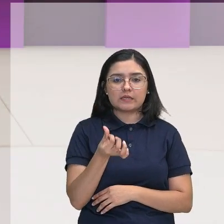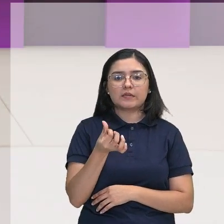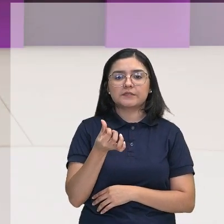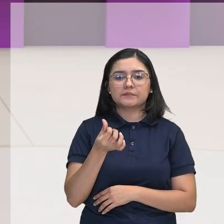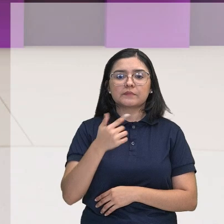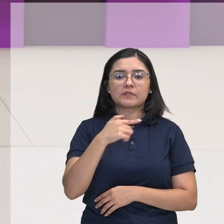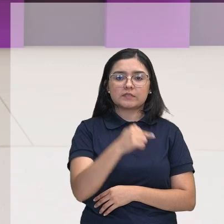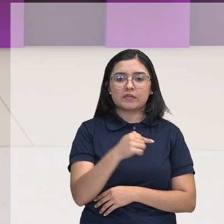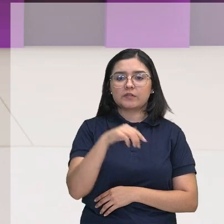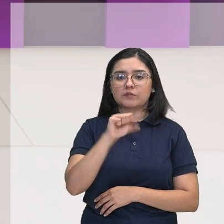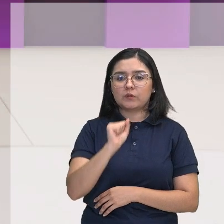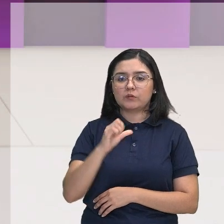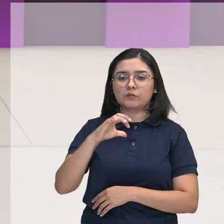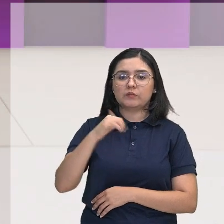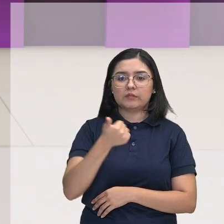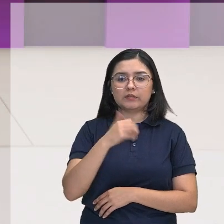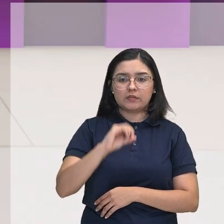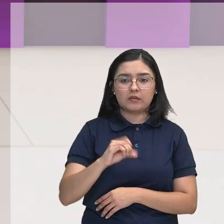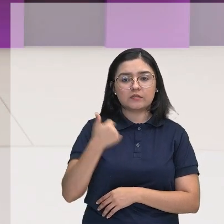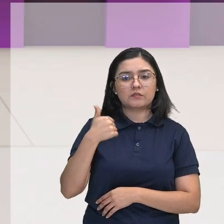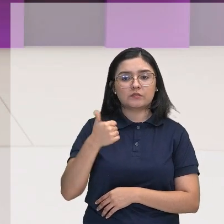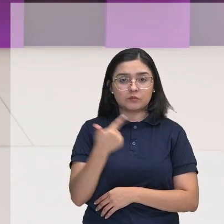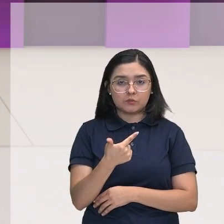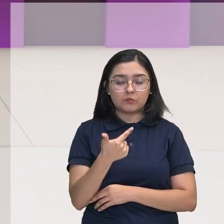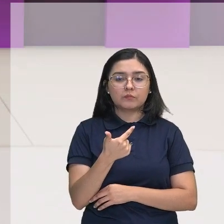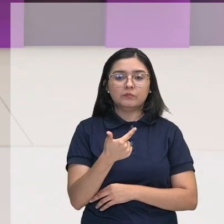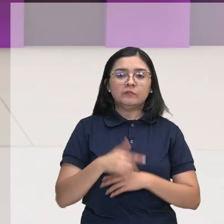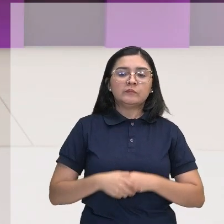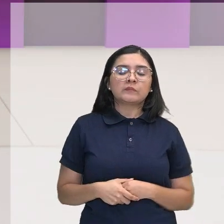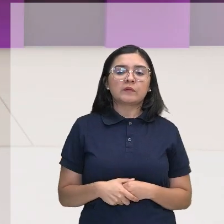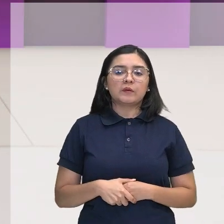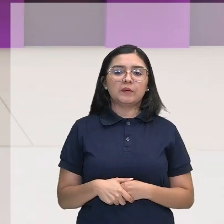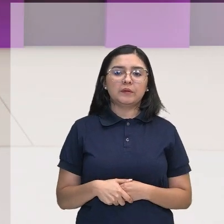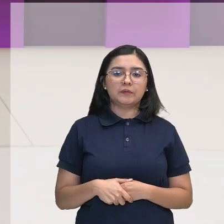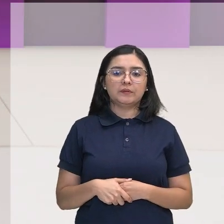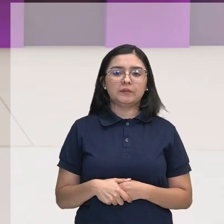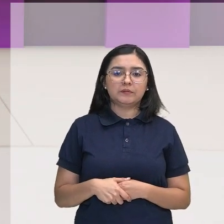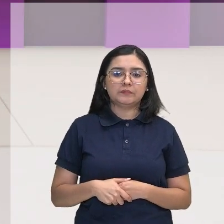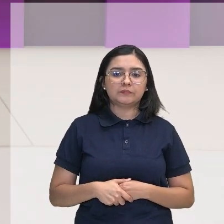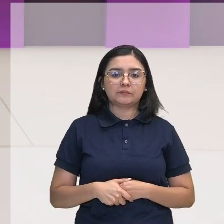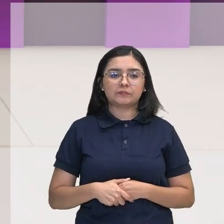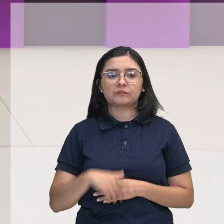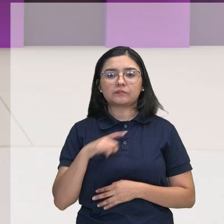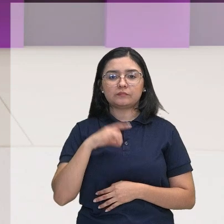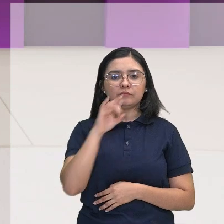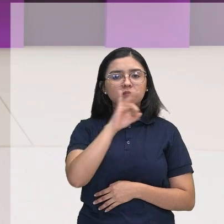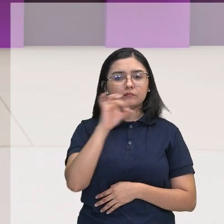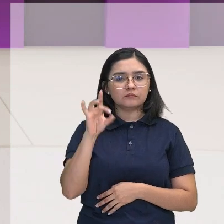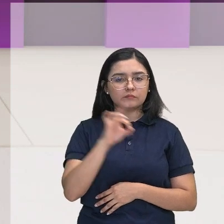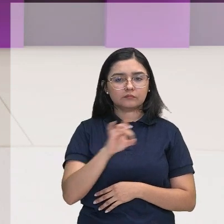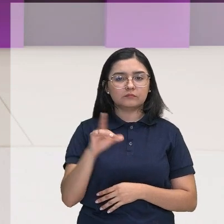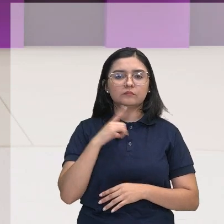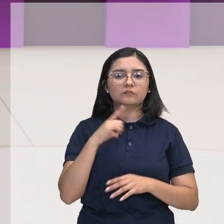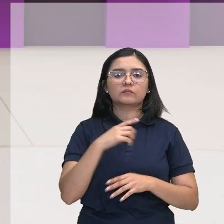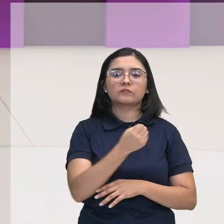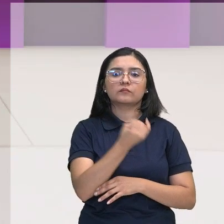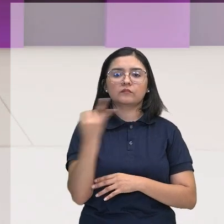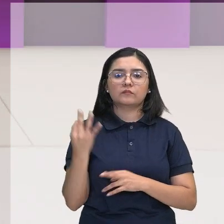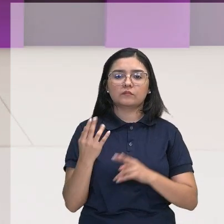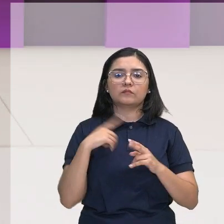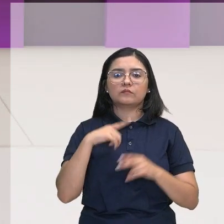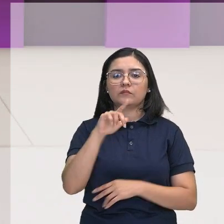lados, hexágono. 7 lados, heptágono. 8 lados, octógono. 10